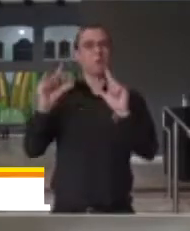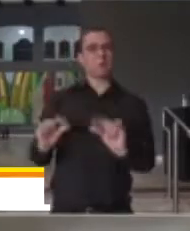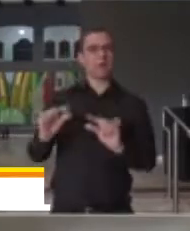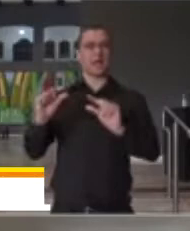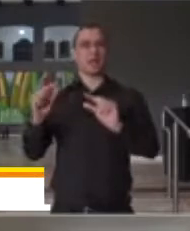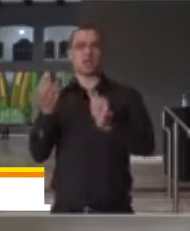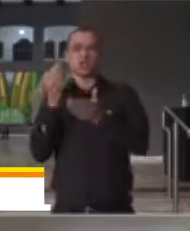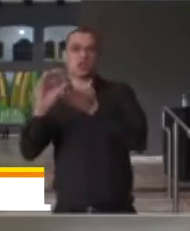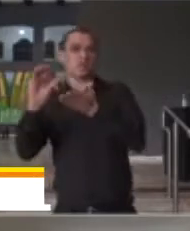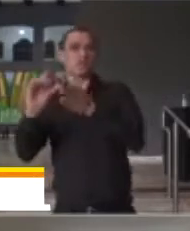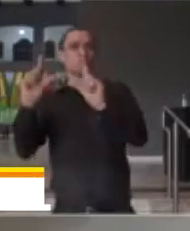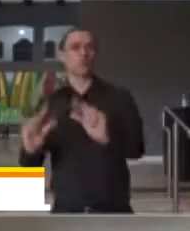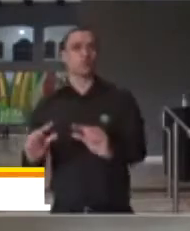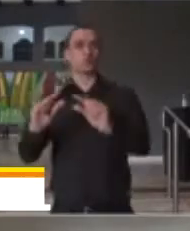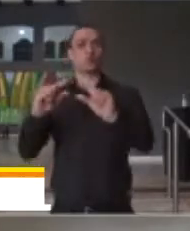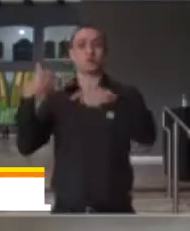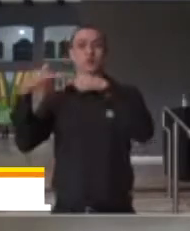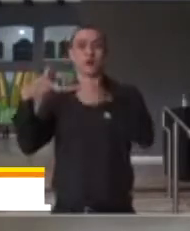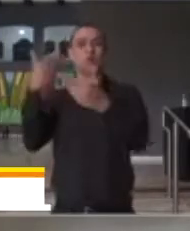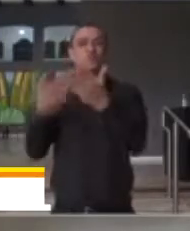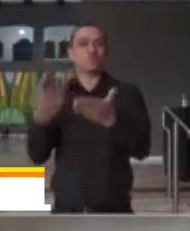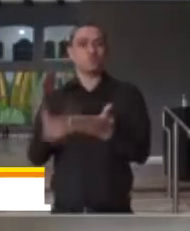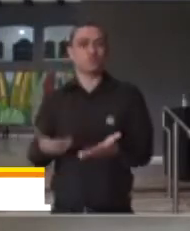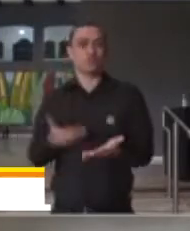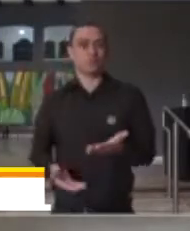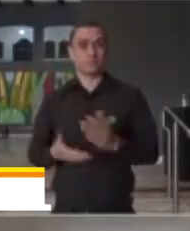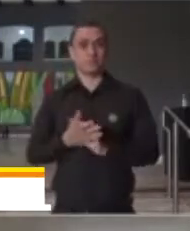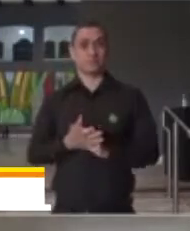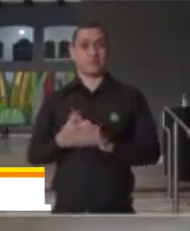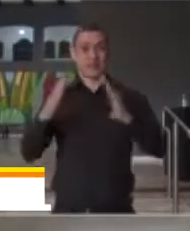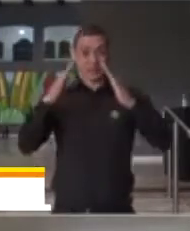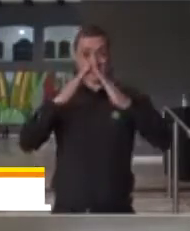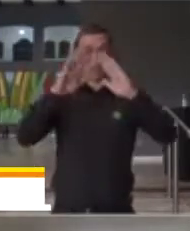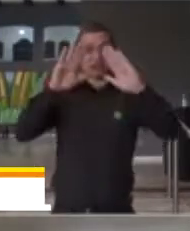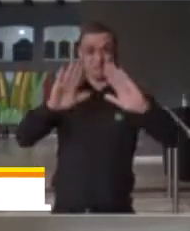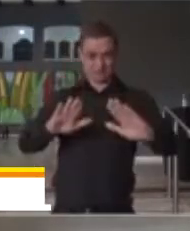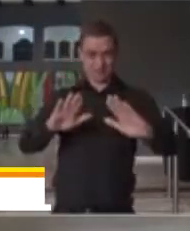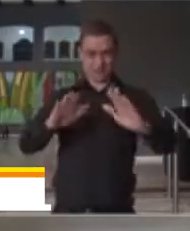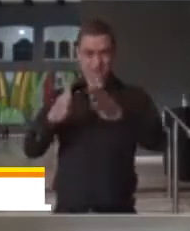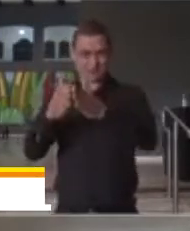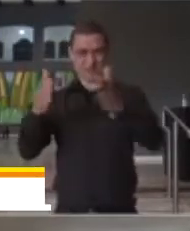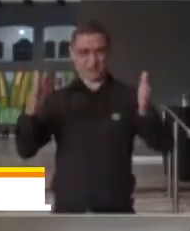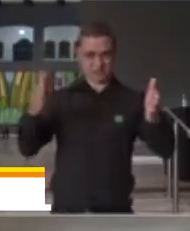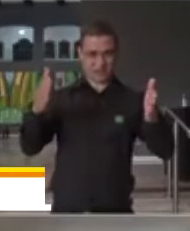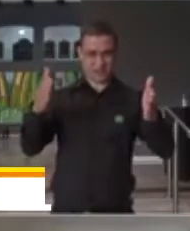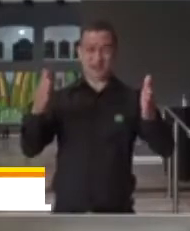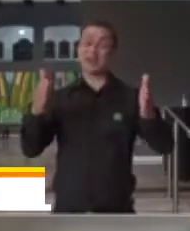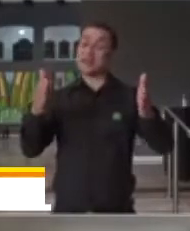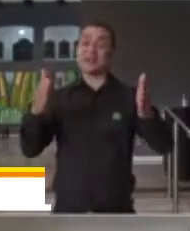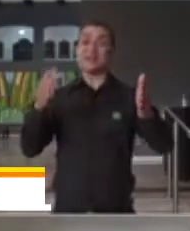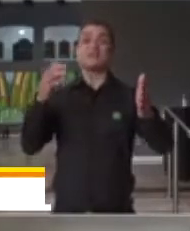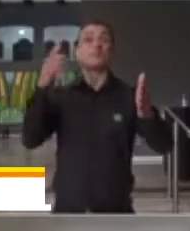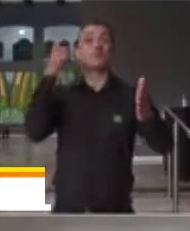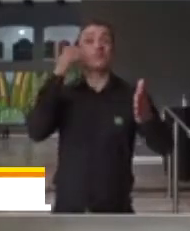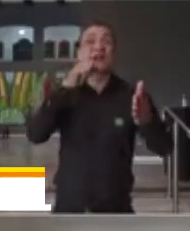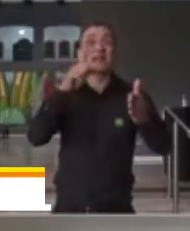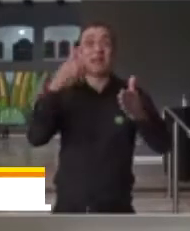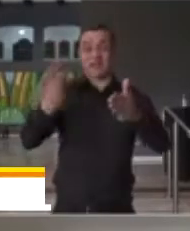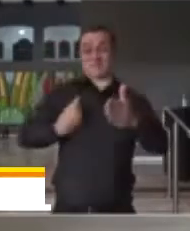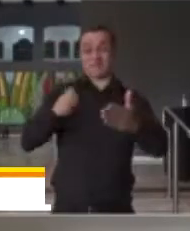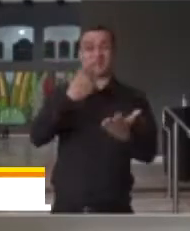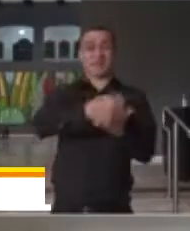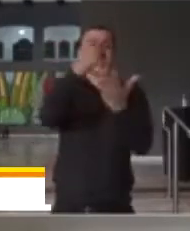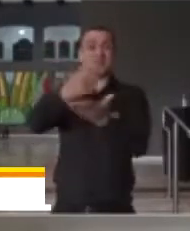e atacou os empregos em quarentena felizmente está salvando vidas